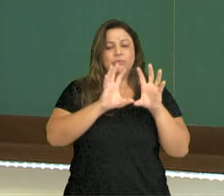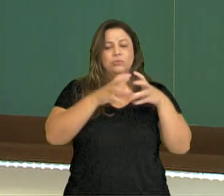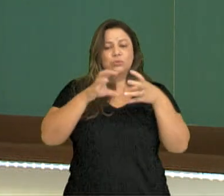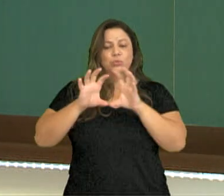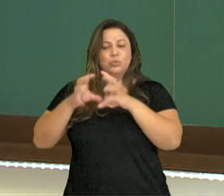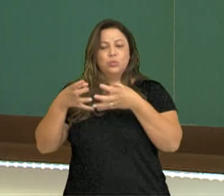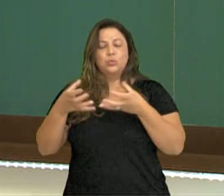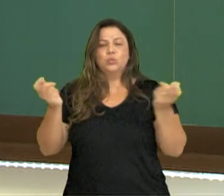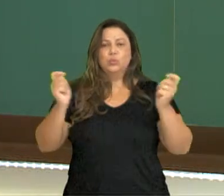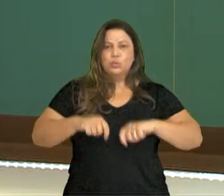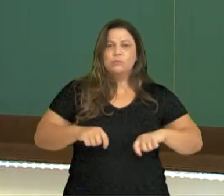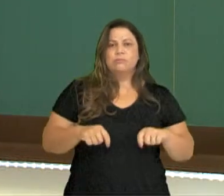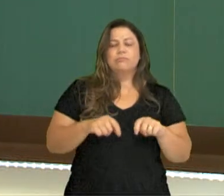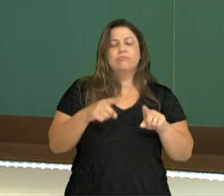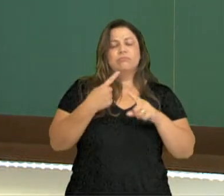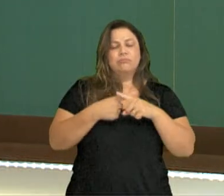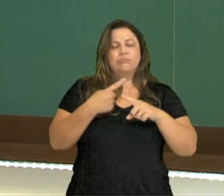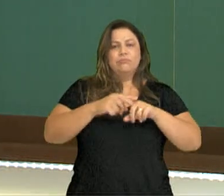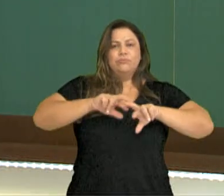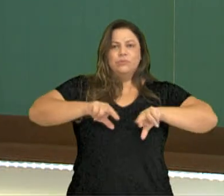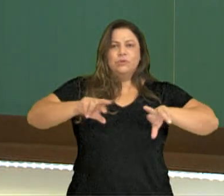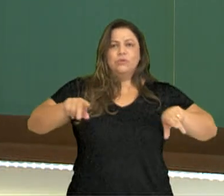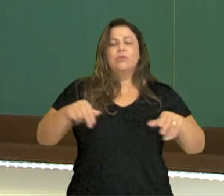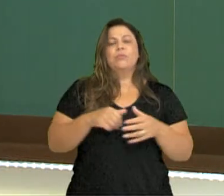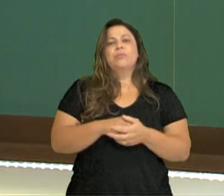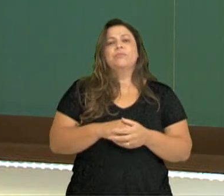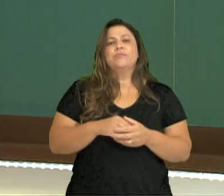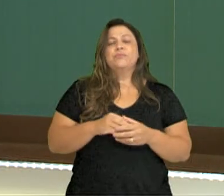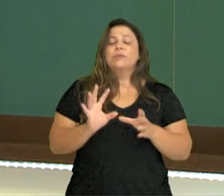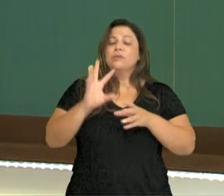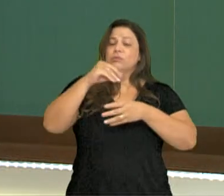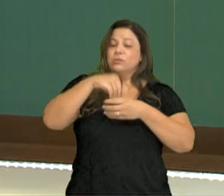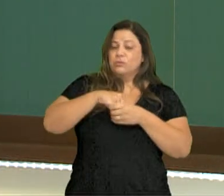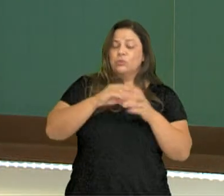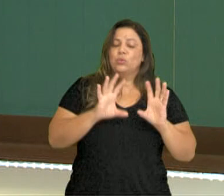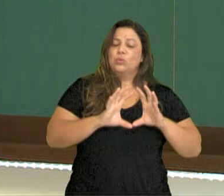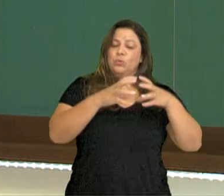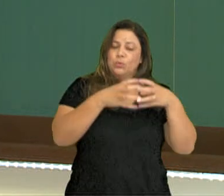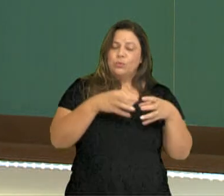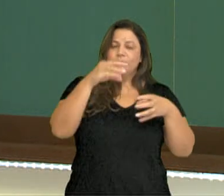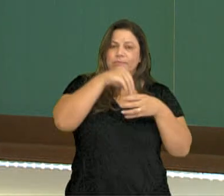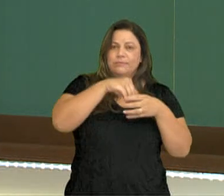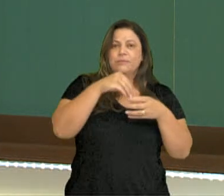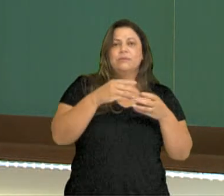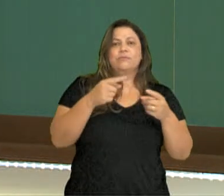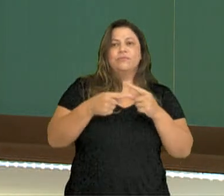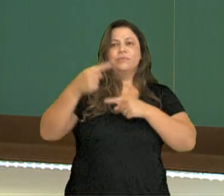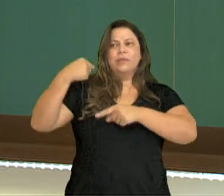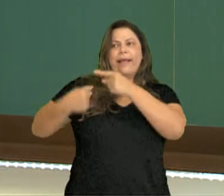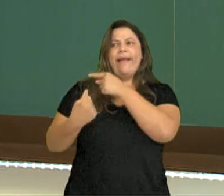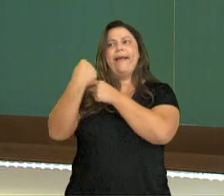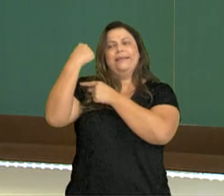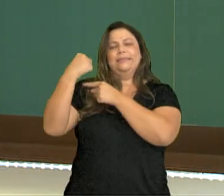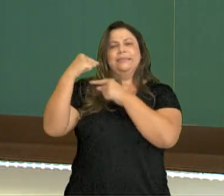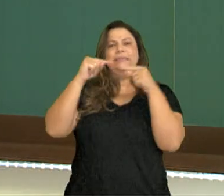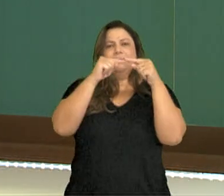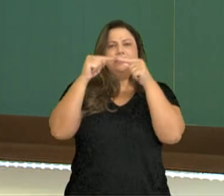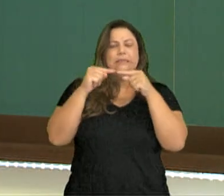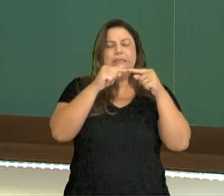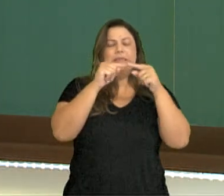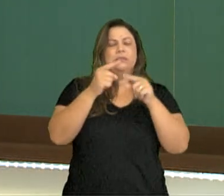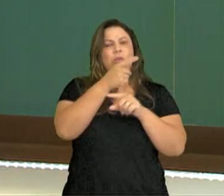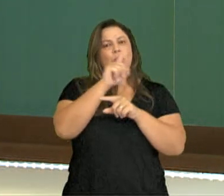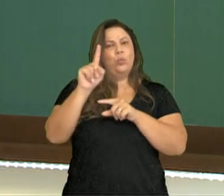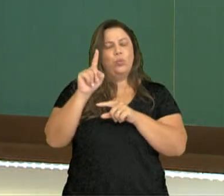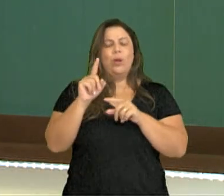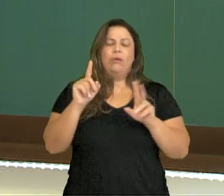ele é considerado um grupo polifilético. Os seres que estão nesse grupo, eles não possuem um ancestral comum, eles estão nesse grupo